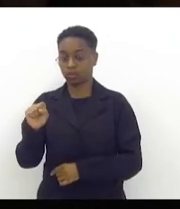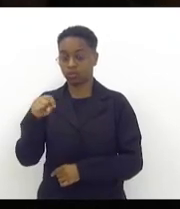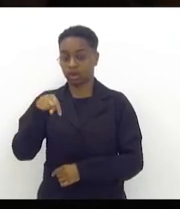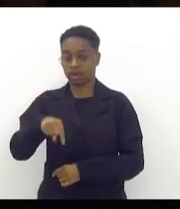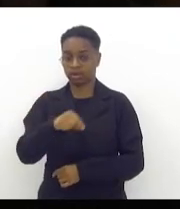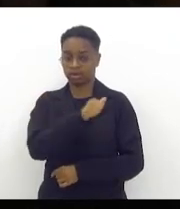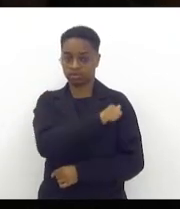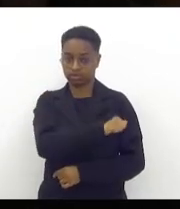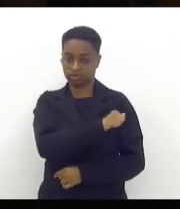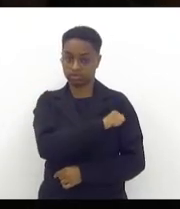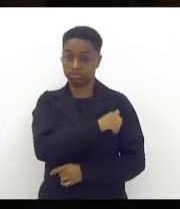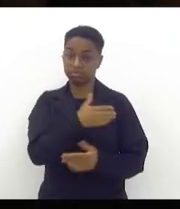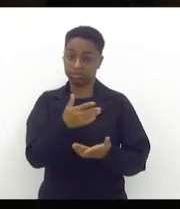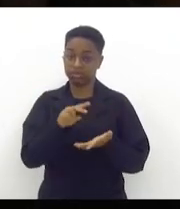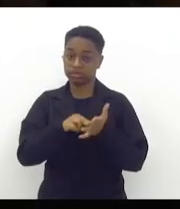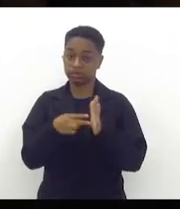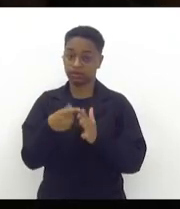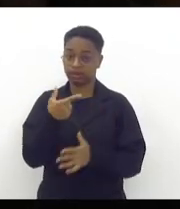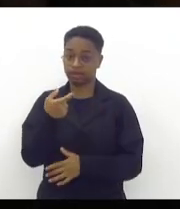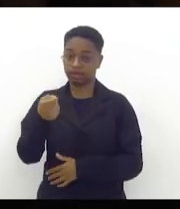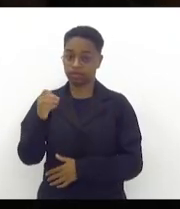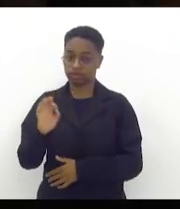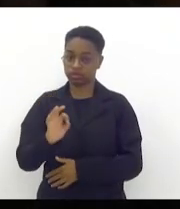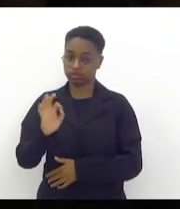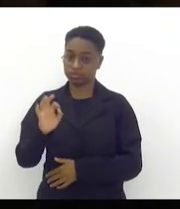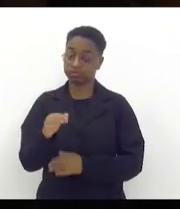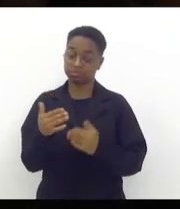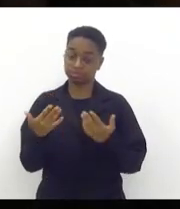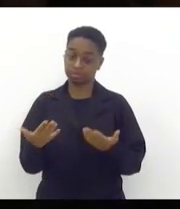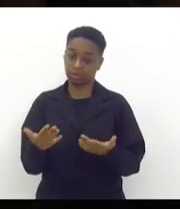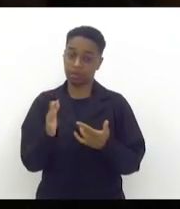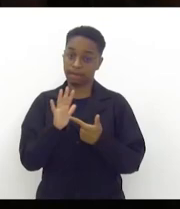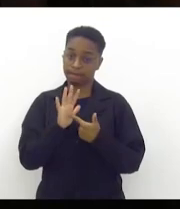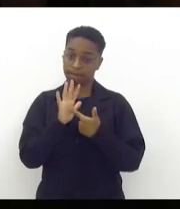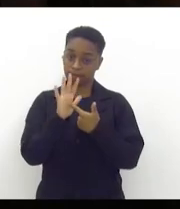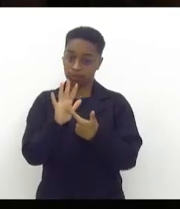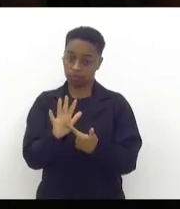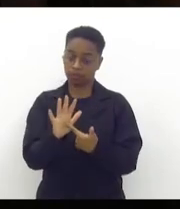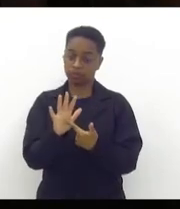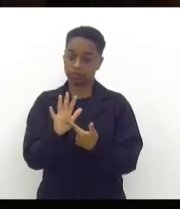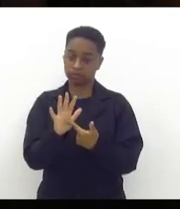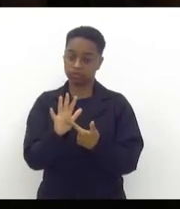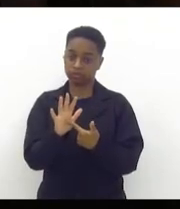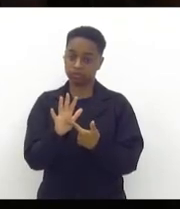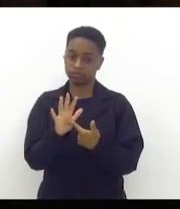Rio de Janeiro, dá 20%. Então, mostra o aspecto